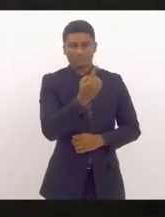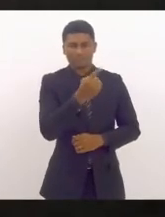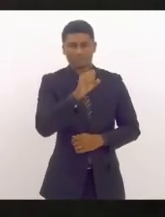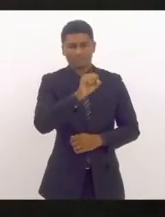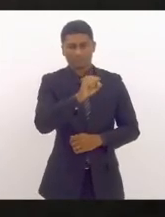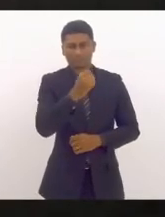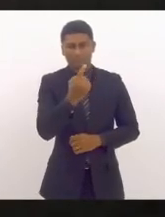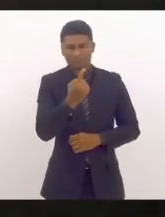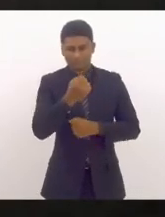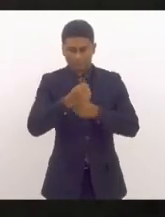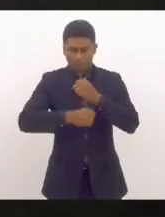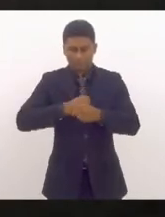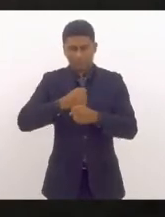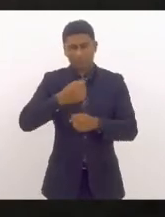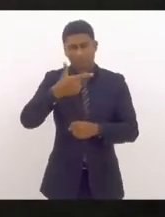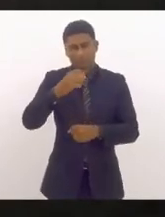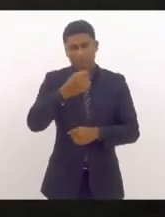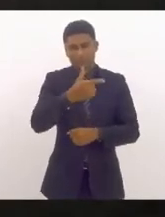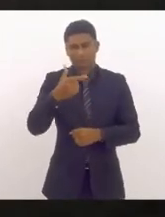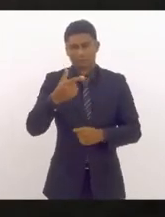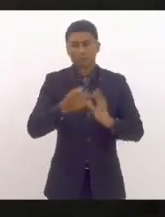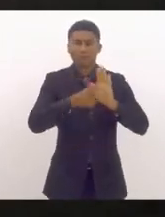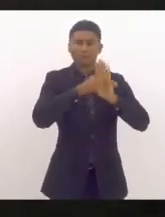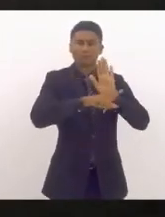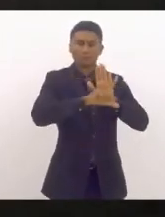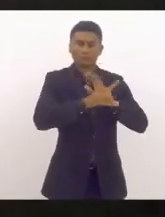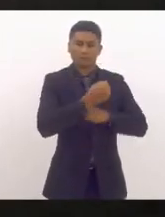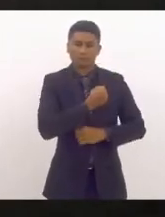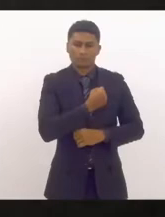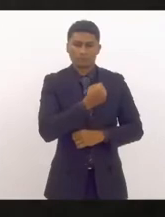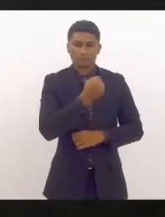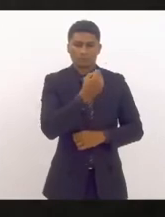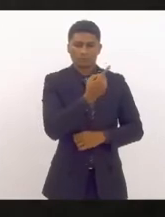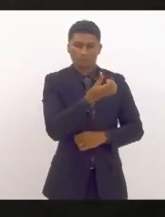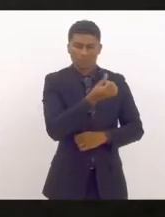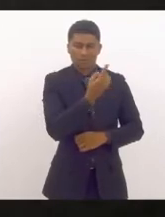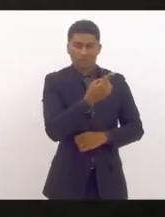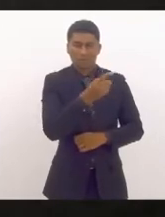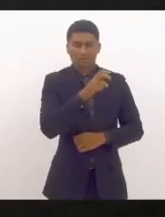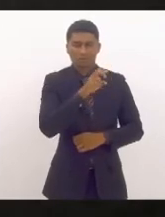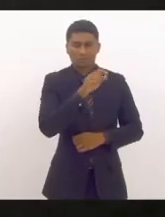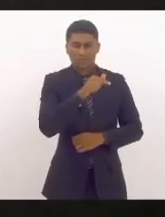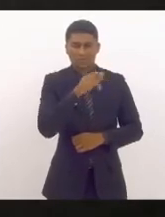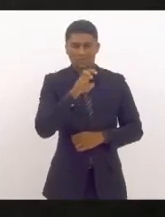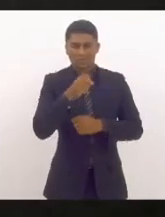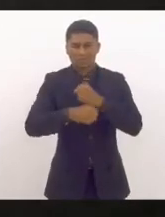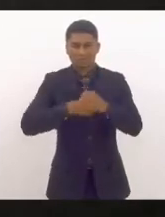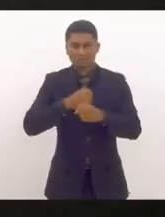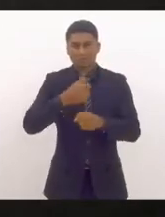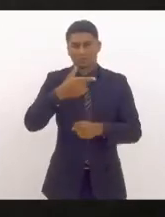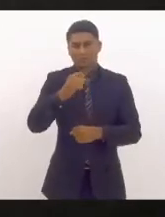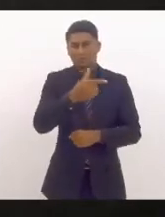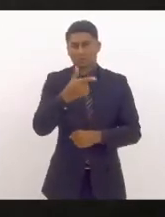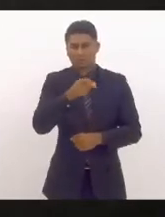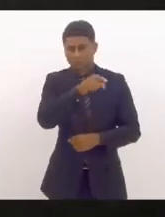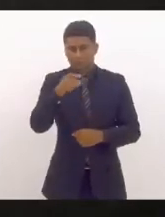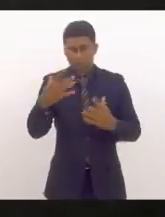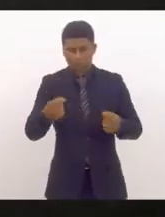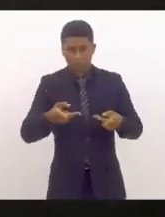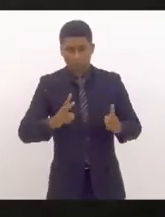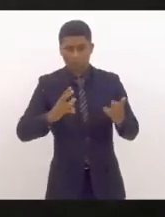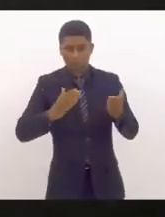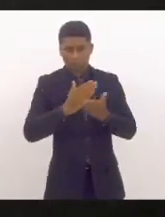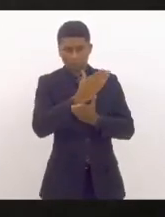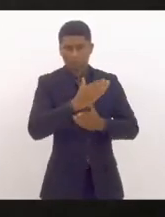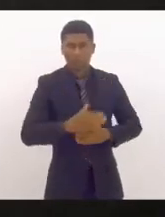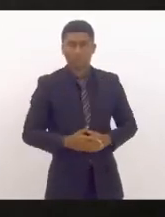6181 de 22, projeto de lei 6175 de 22, deputada enfermeira Rejane. Se os que aprovam, permaneçam como estão